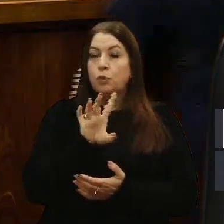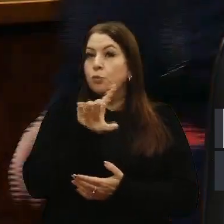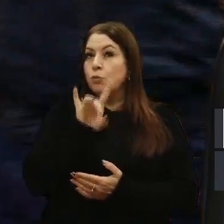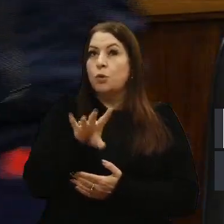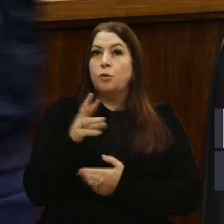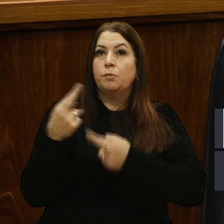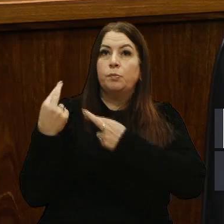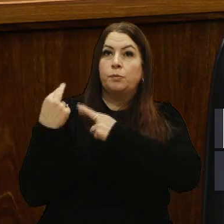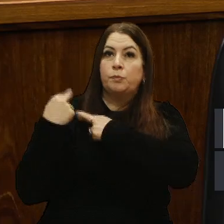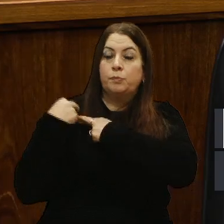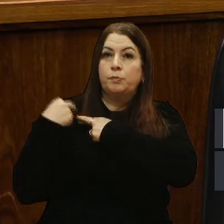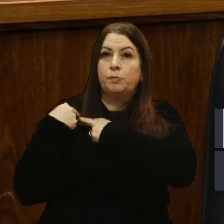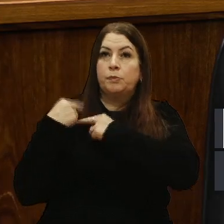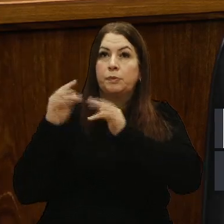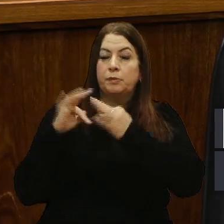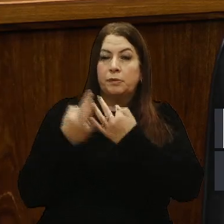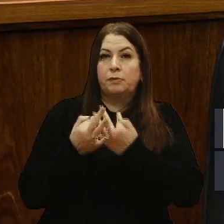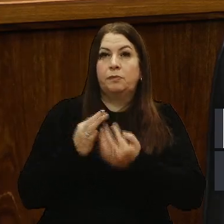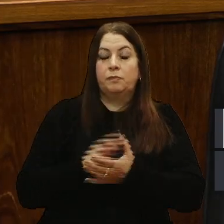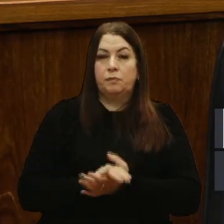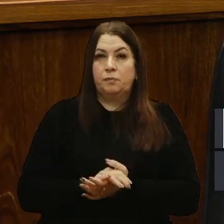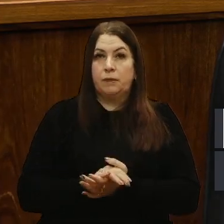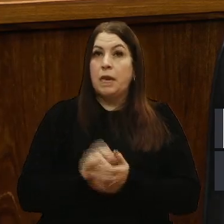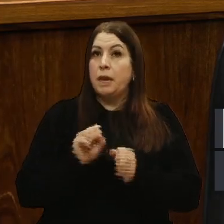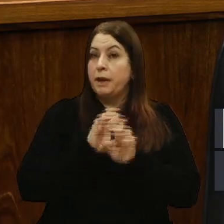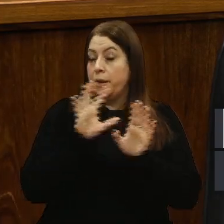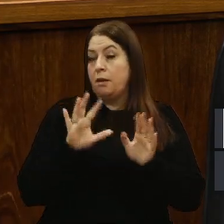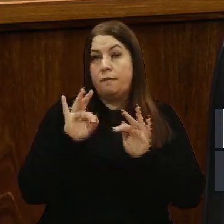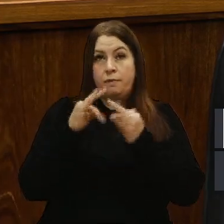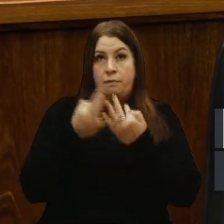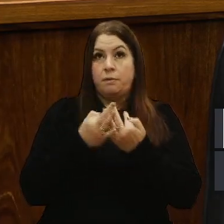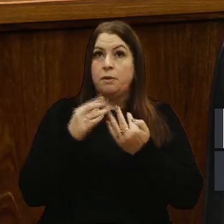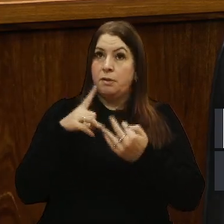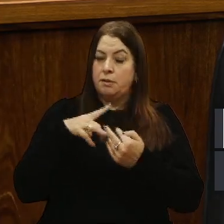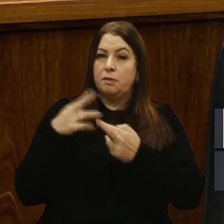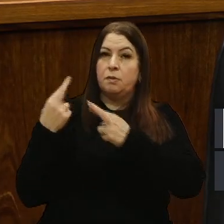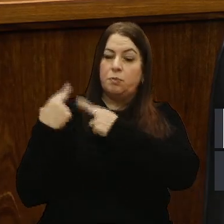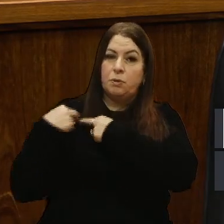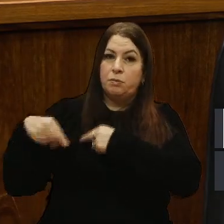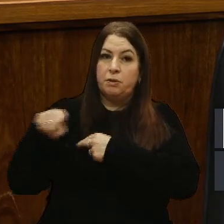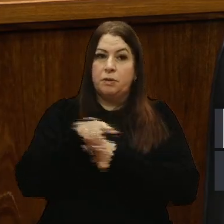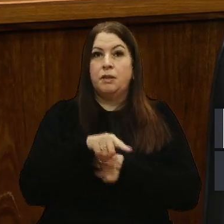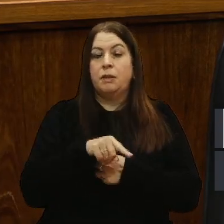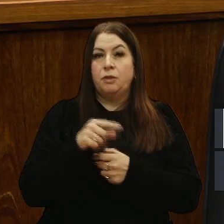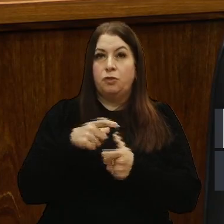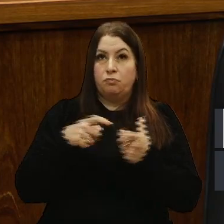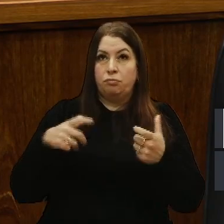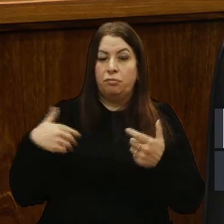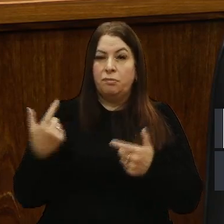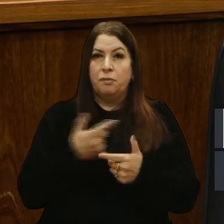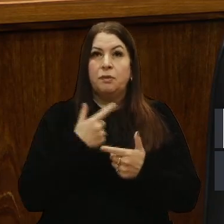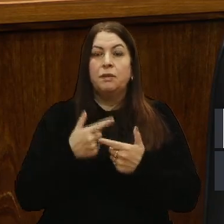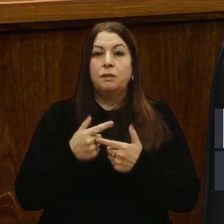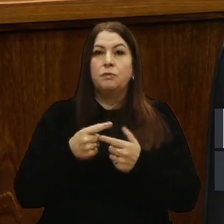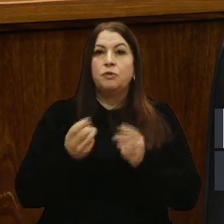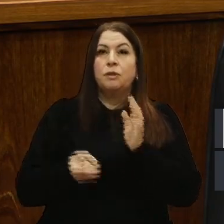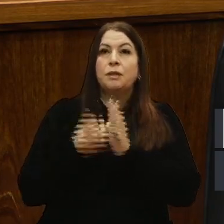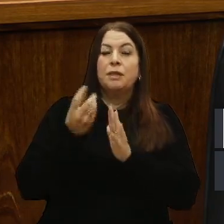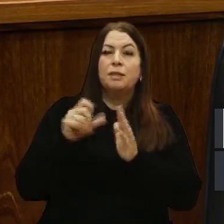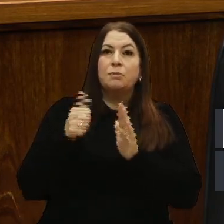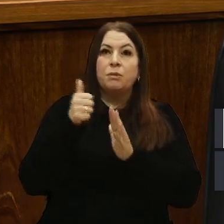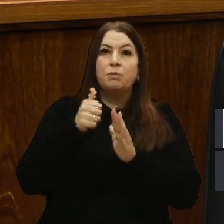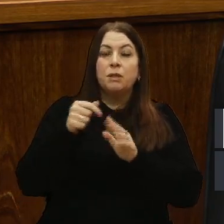estritamente responsabilidade da família. É claro que a família ela tem uma responsabilidade muito grande, porque é ali onde se criam os